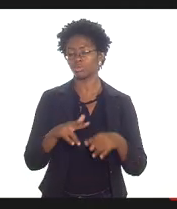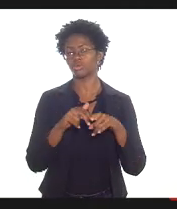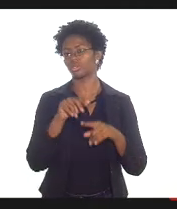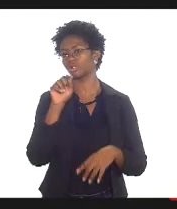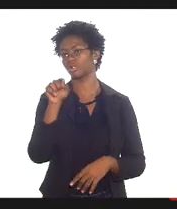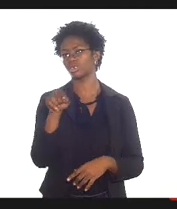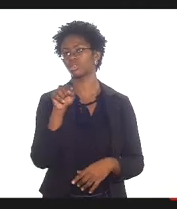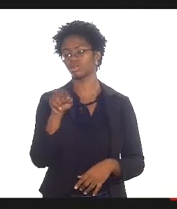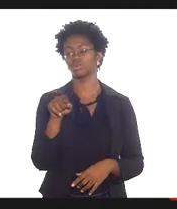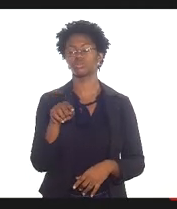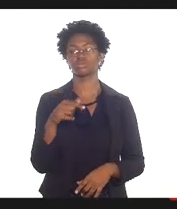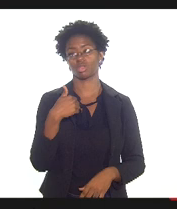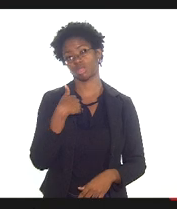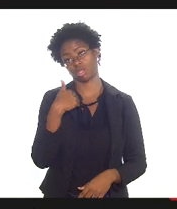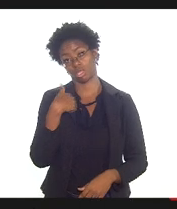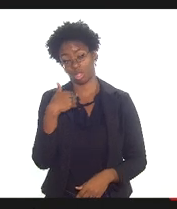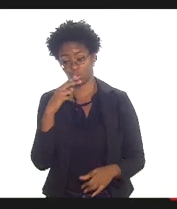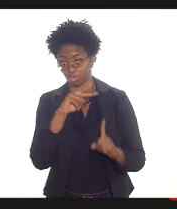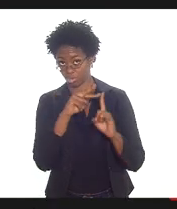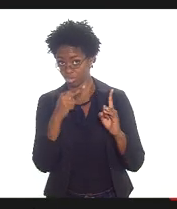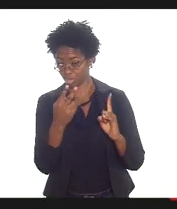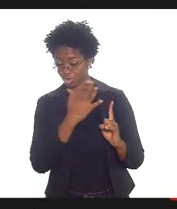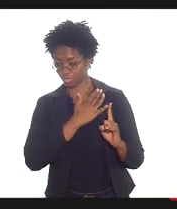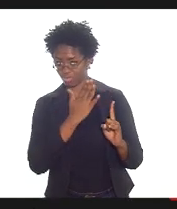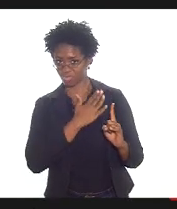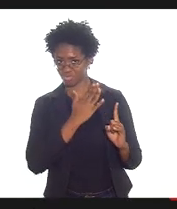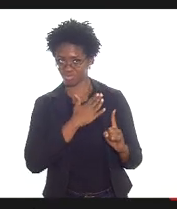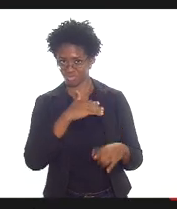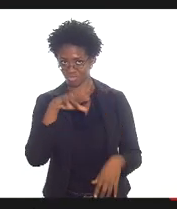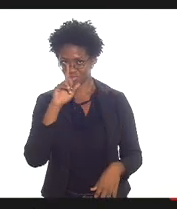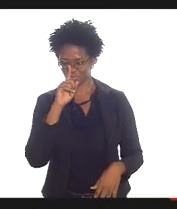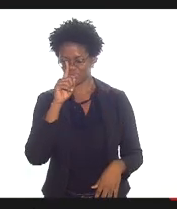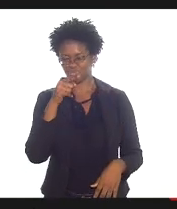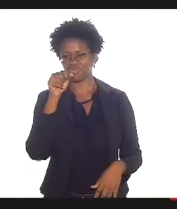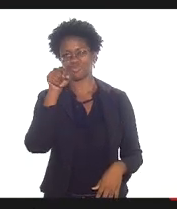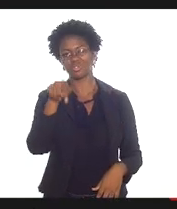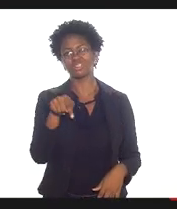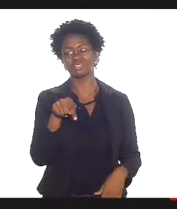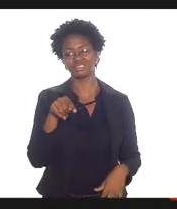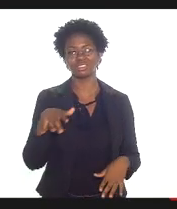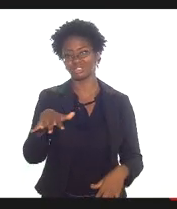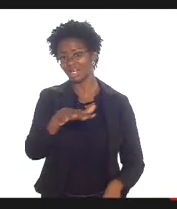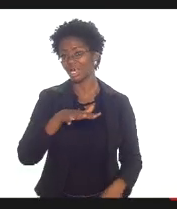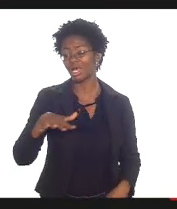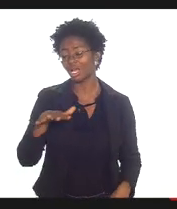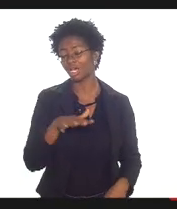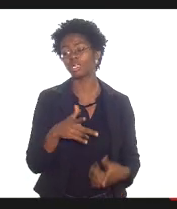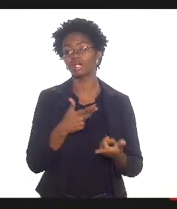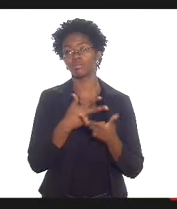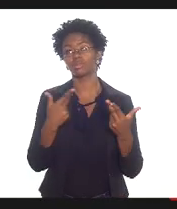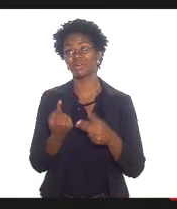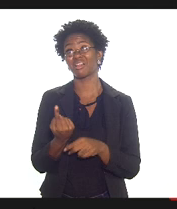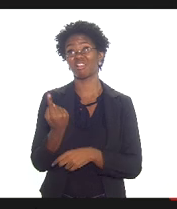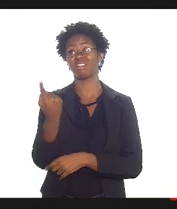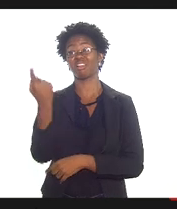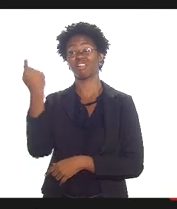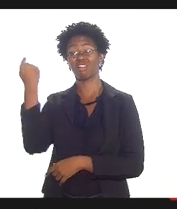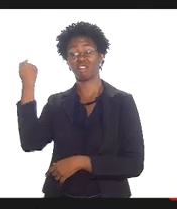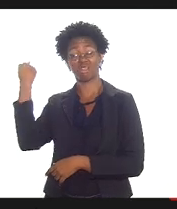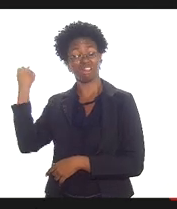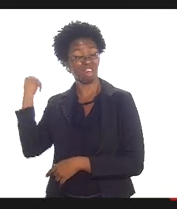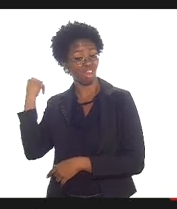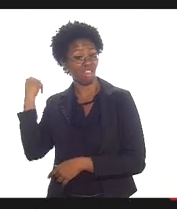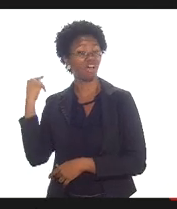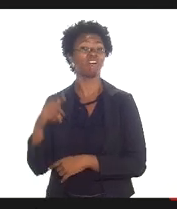o que, sob meu ponto de vista, comanda esse campo é uma coisa que vem lá de trás, ou é o